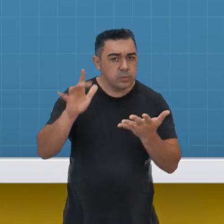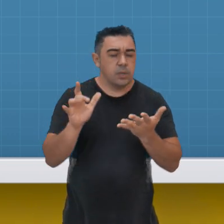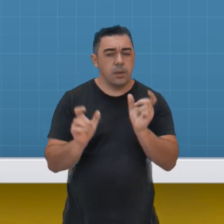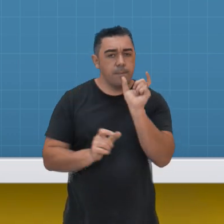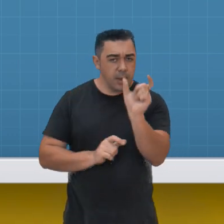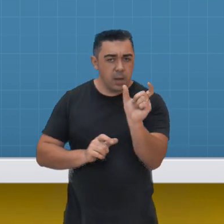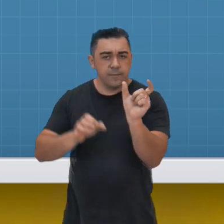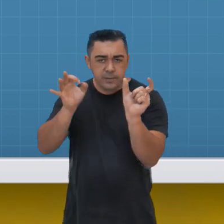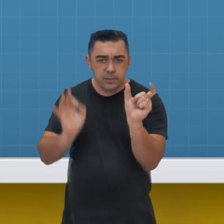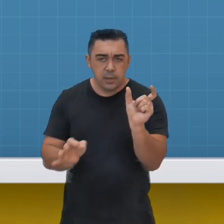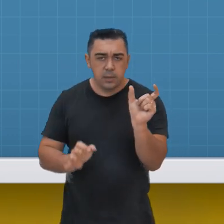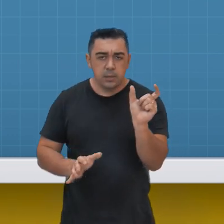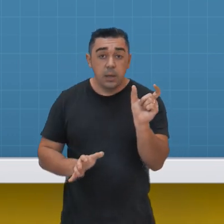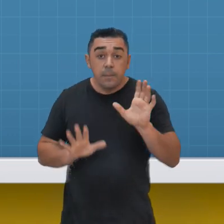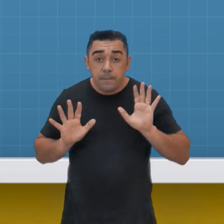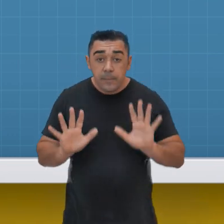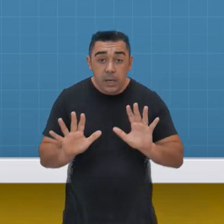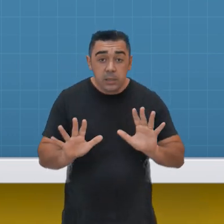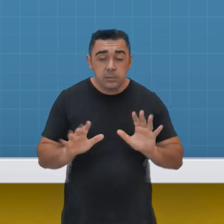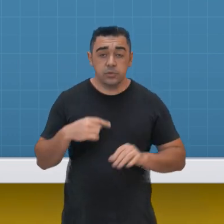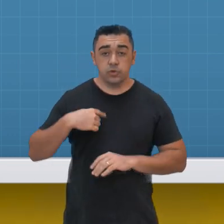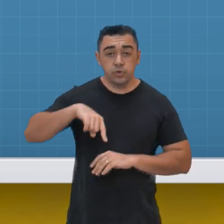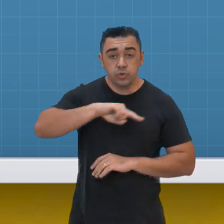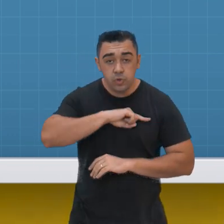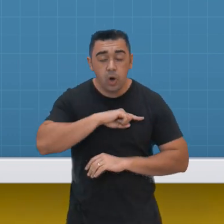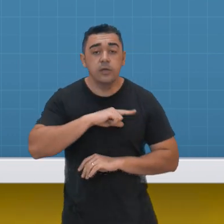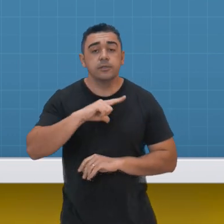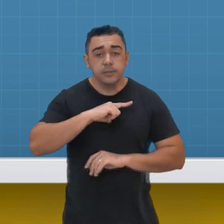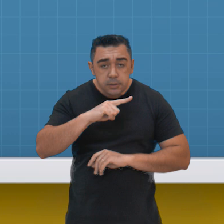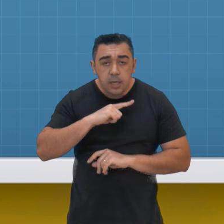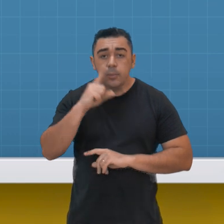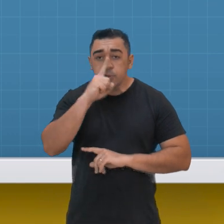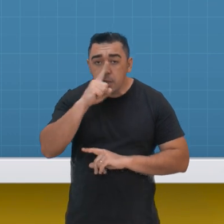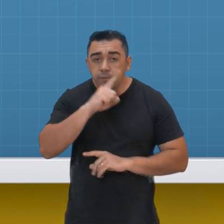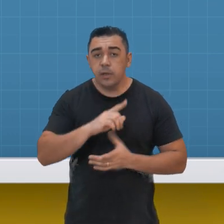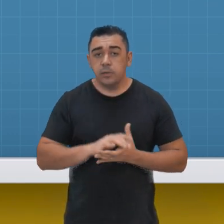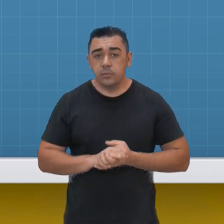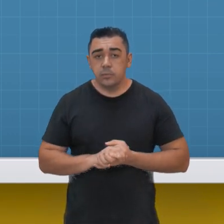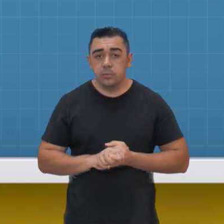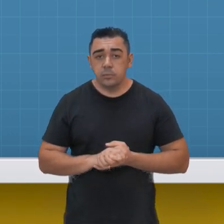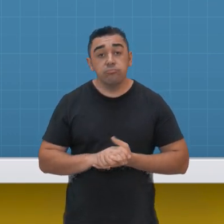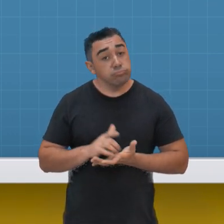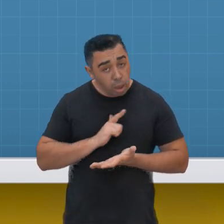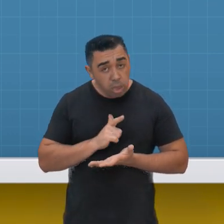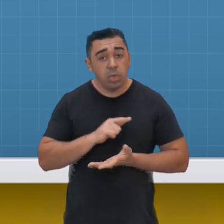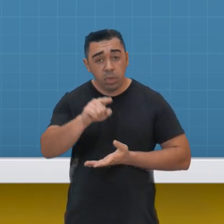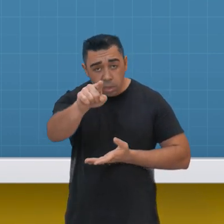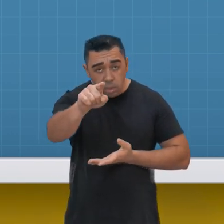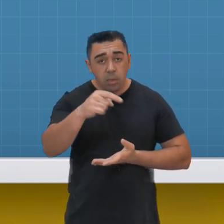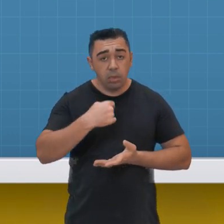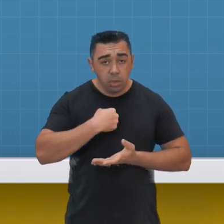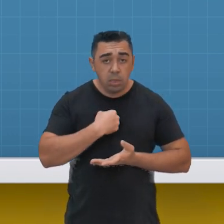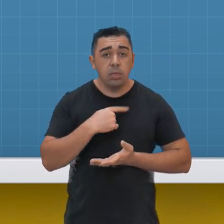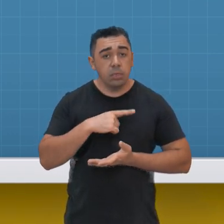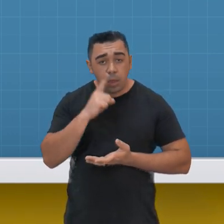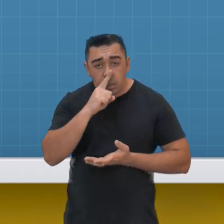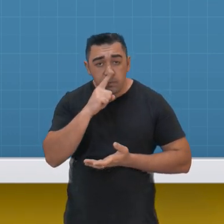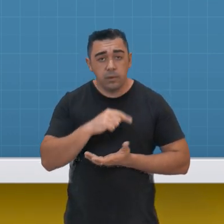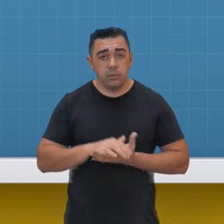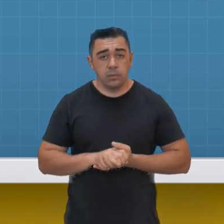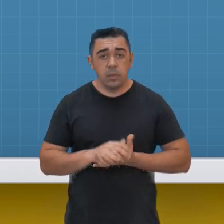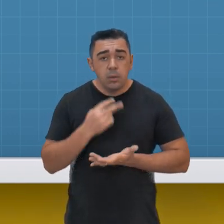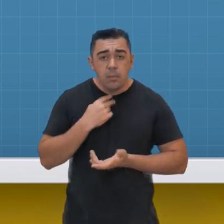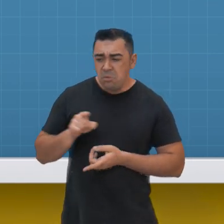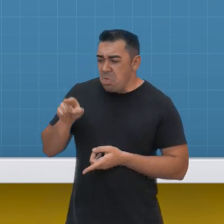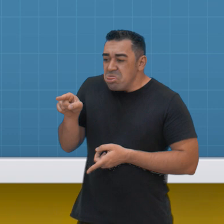se é essa palavra, né? Porque nós todos somos perfeitos. Então, não aponte na pessoa aquilo